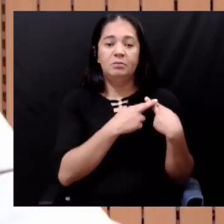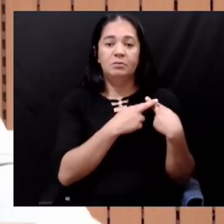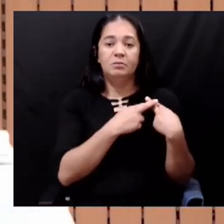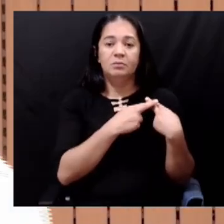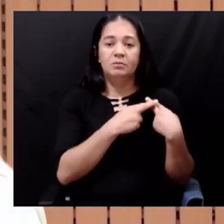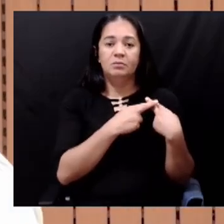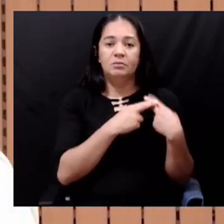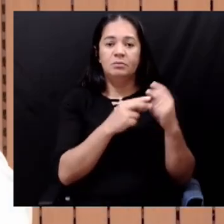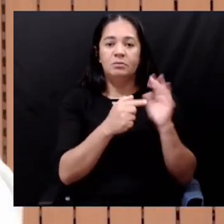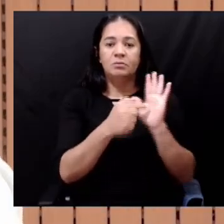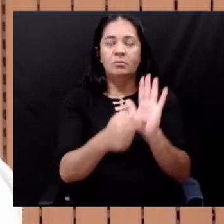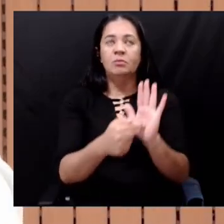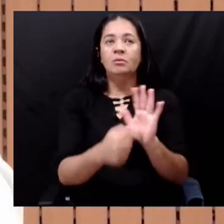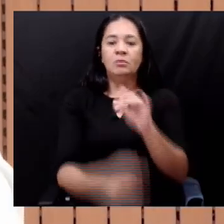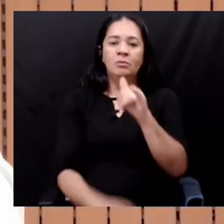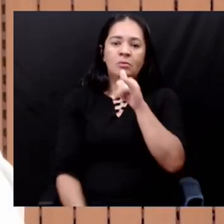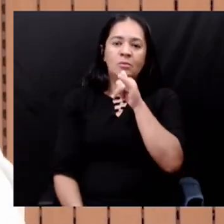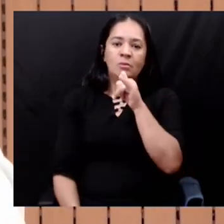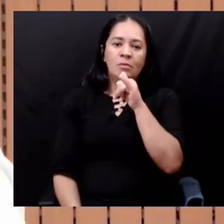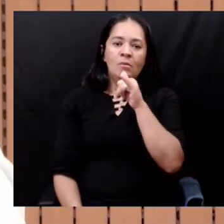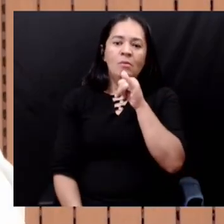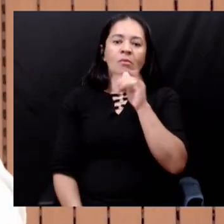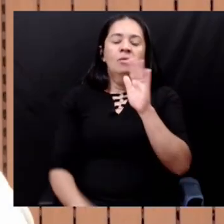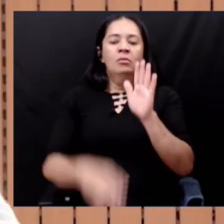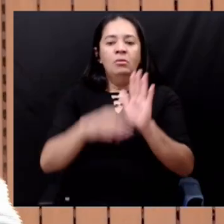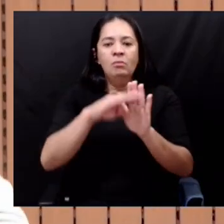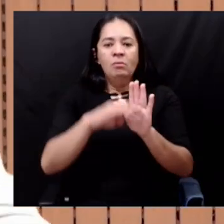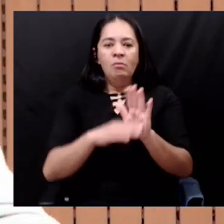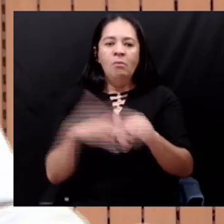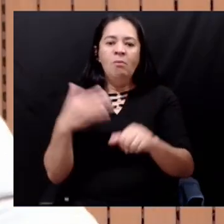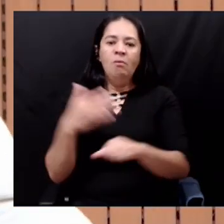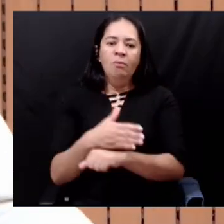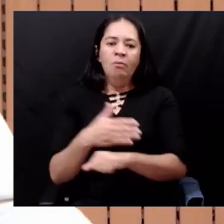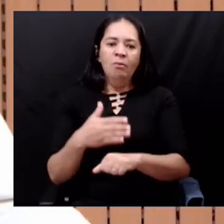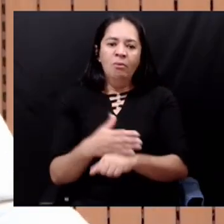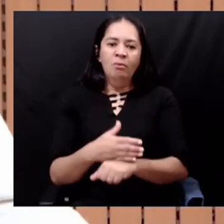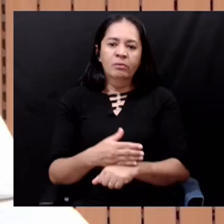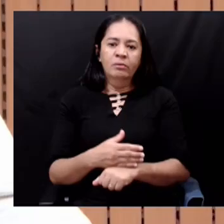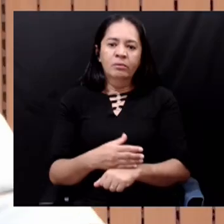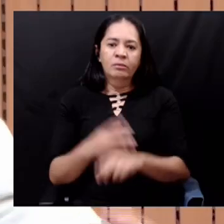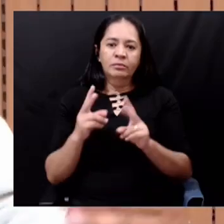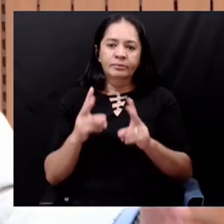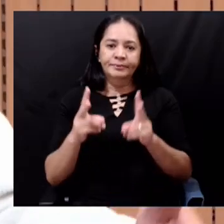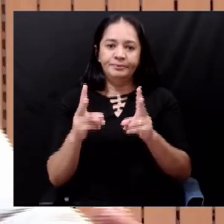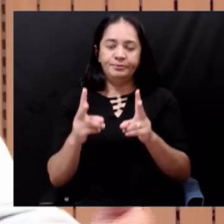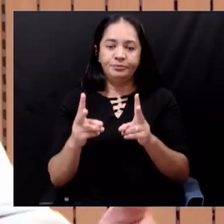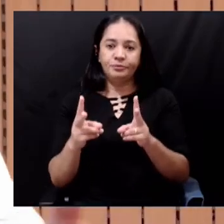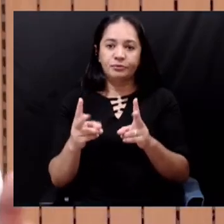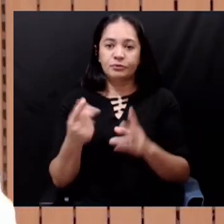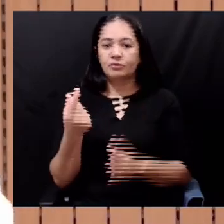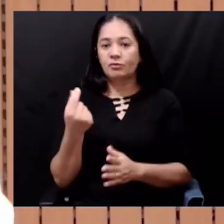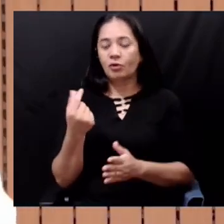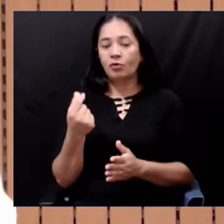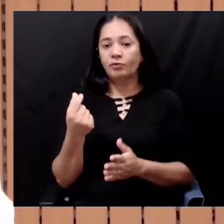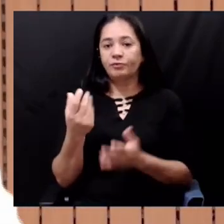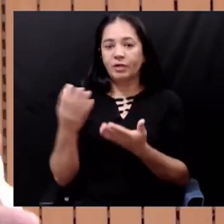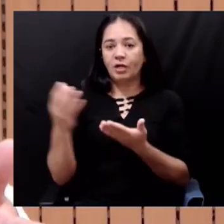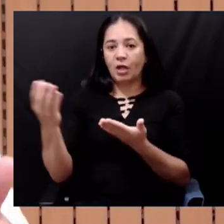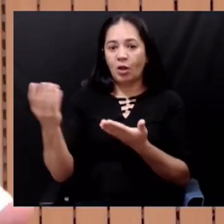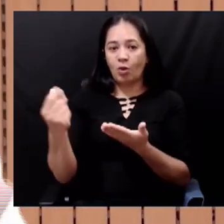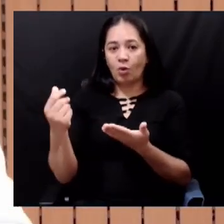exemplo, listas de frequências para continuar a receber o valor, os professores, os